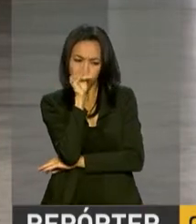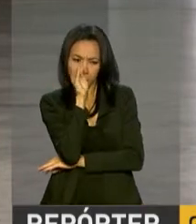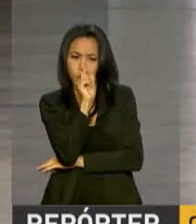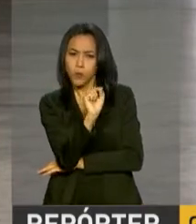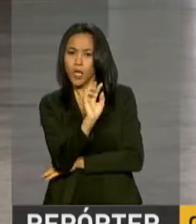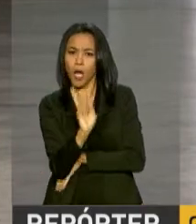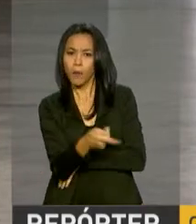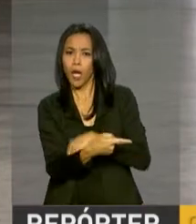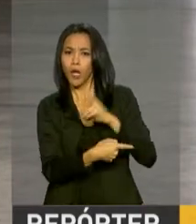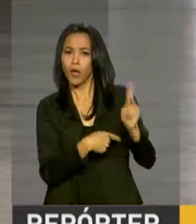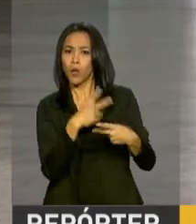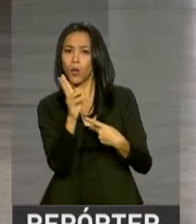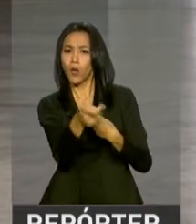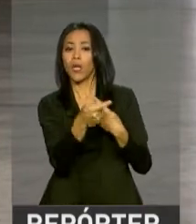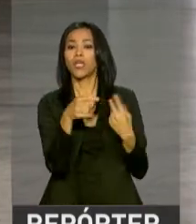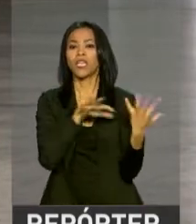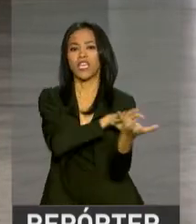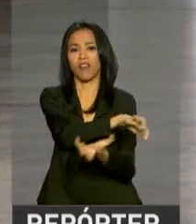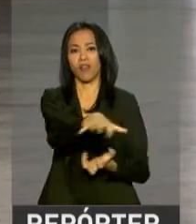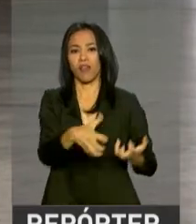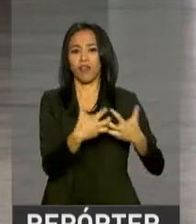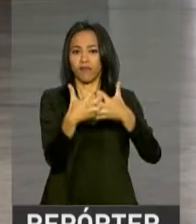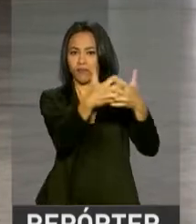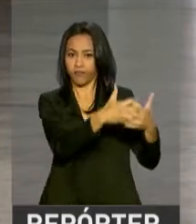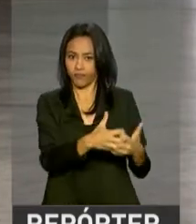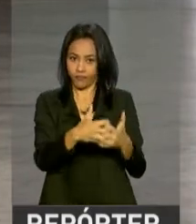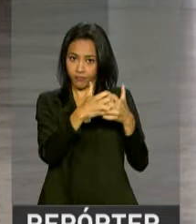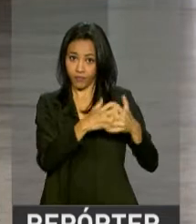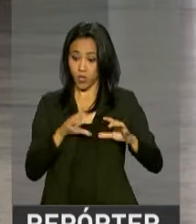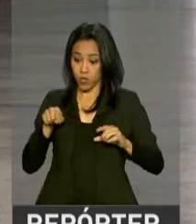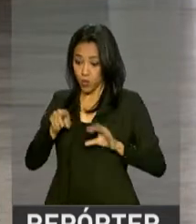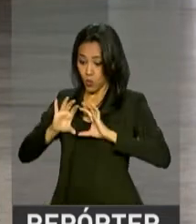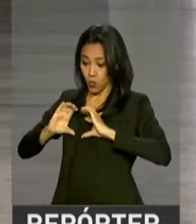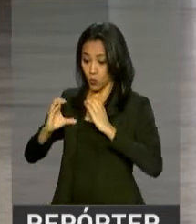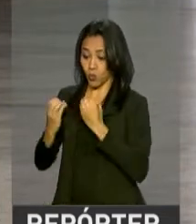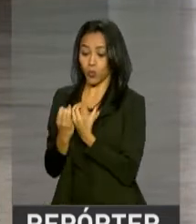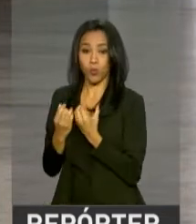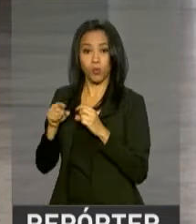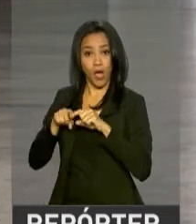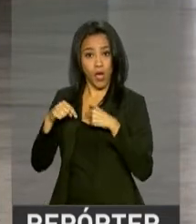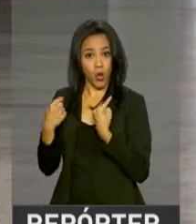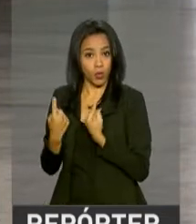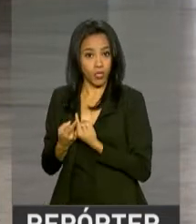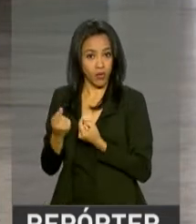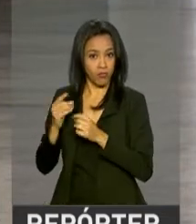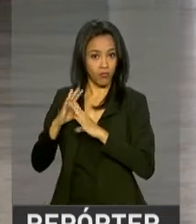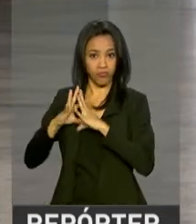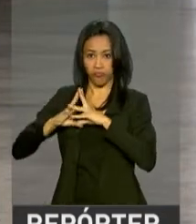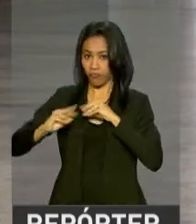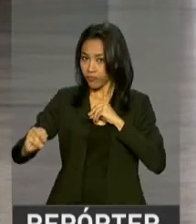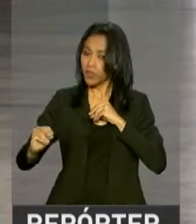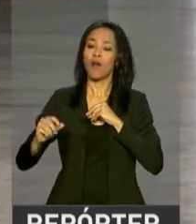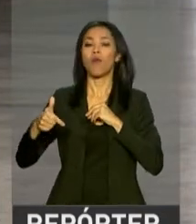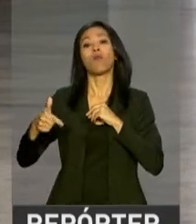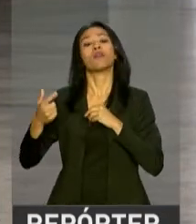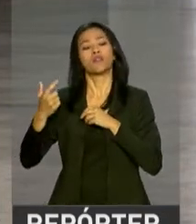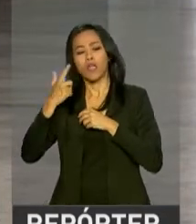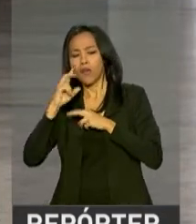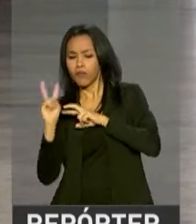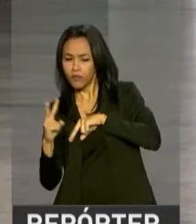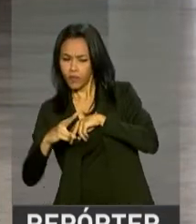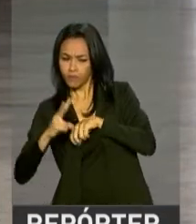da greve dos caminhoneiros o comitê de gestão de crise não foi desfeito e agora está avaliando as decisões